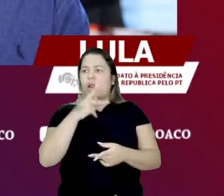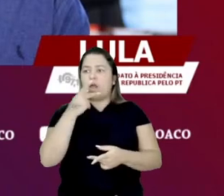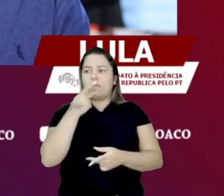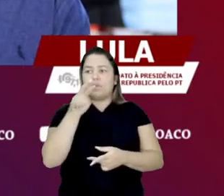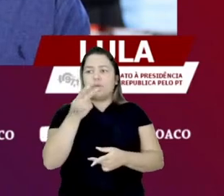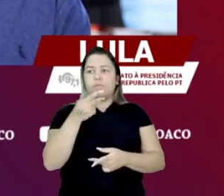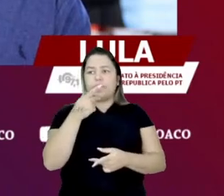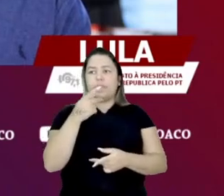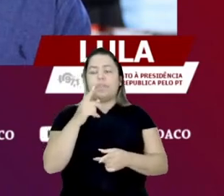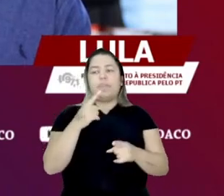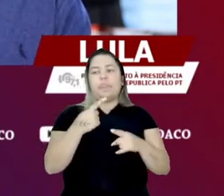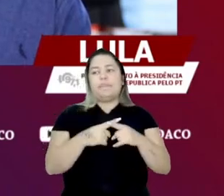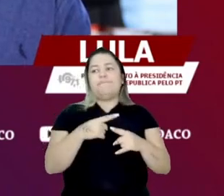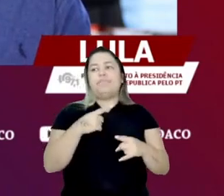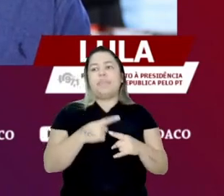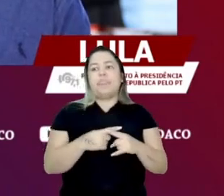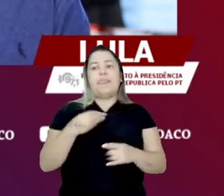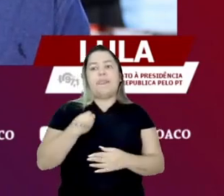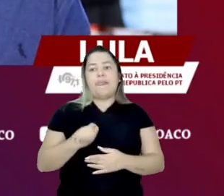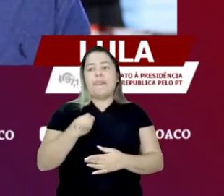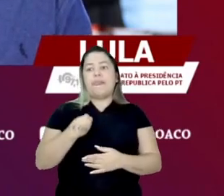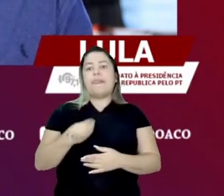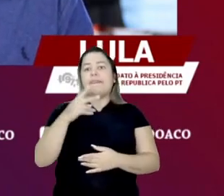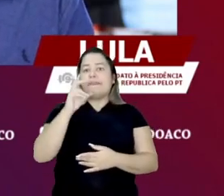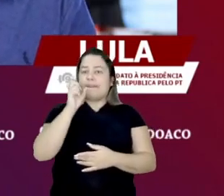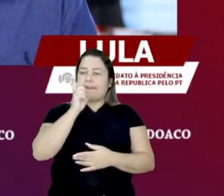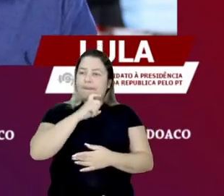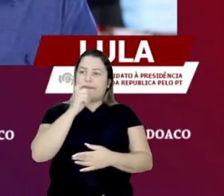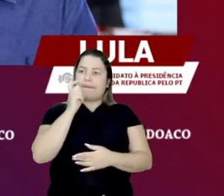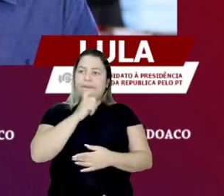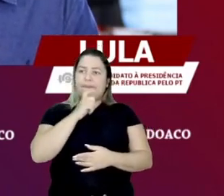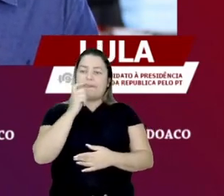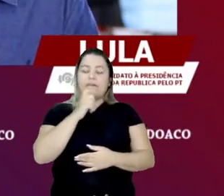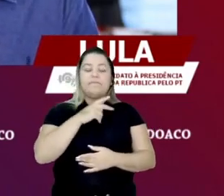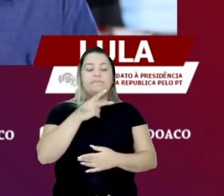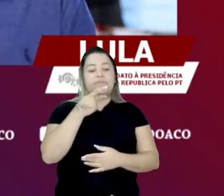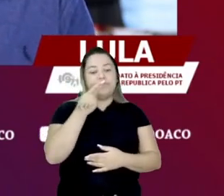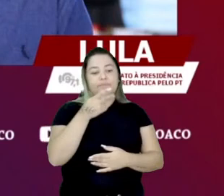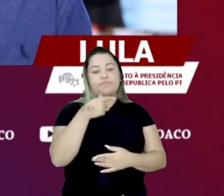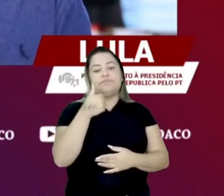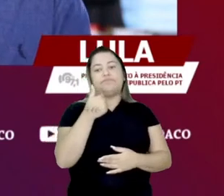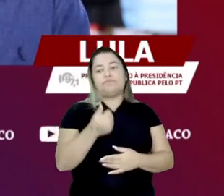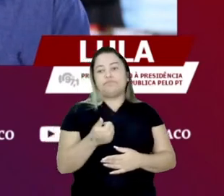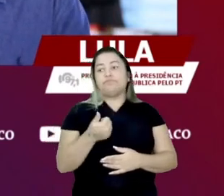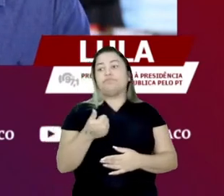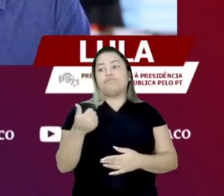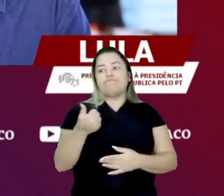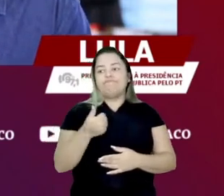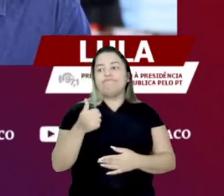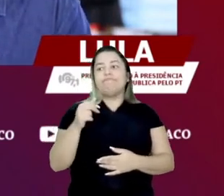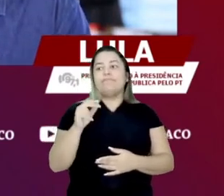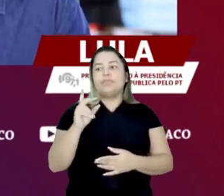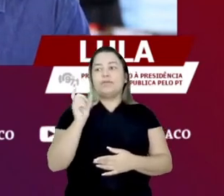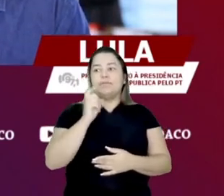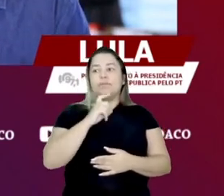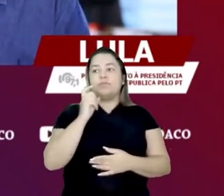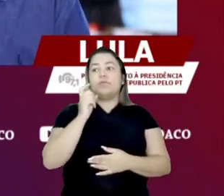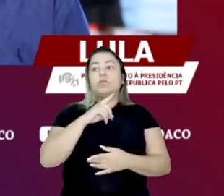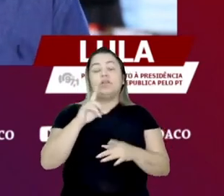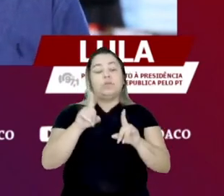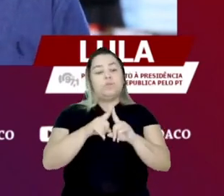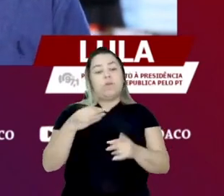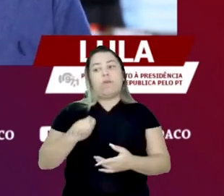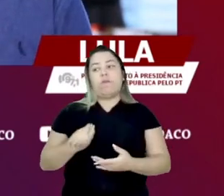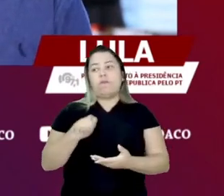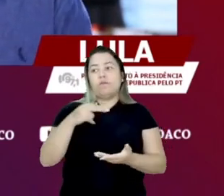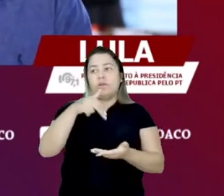eu, livre, sabe, e com muita vontade de trabalhar, e com muita vontade de consertar esse